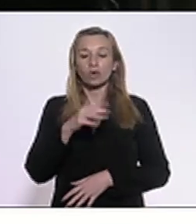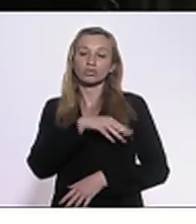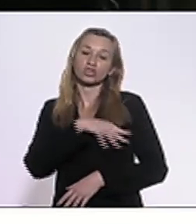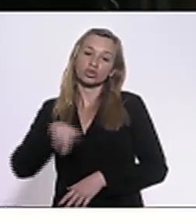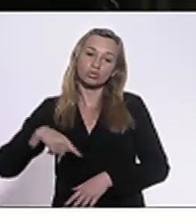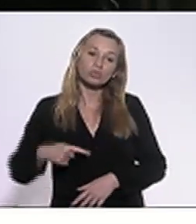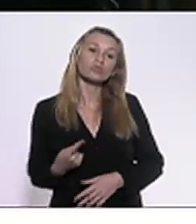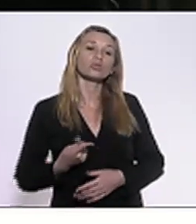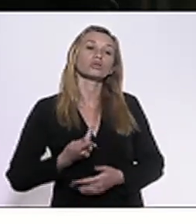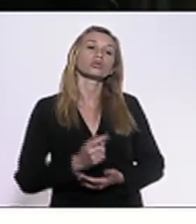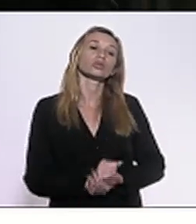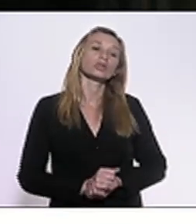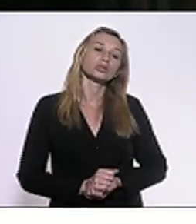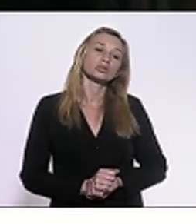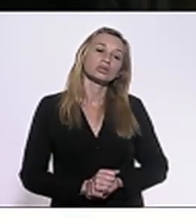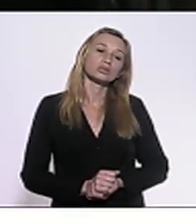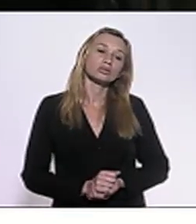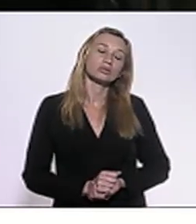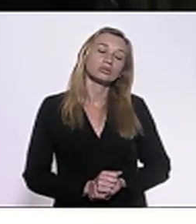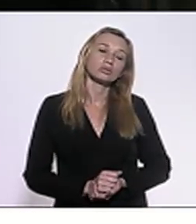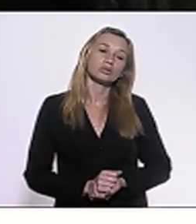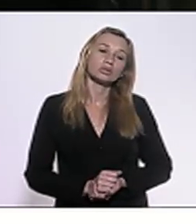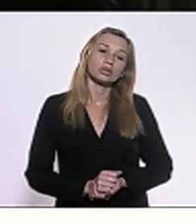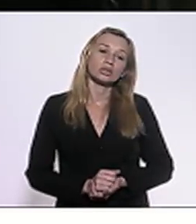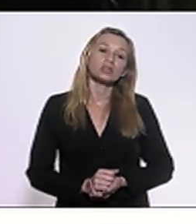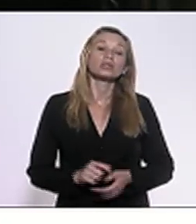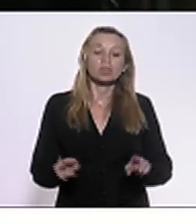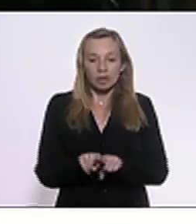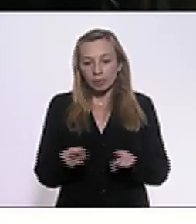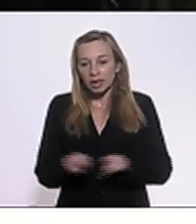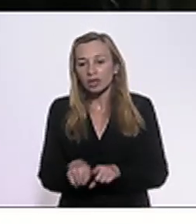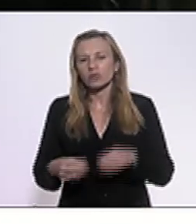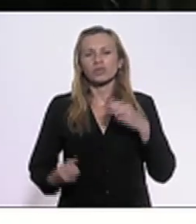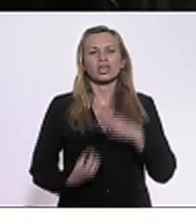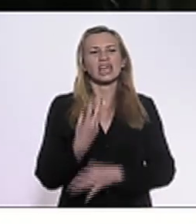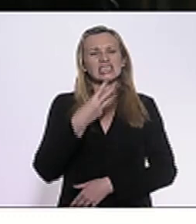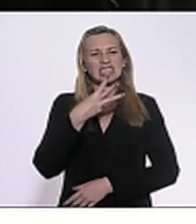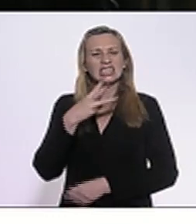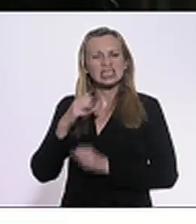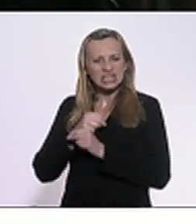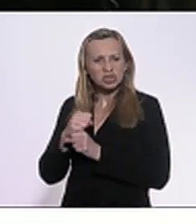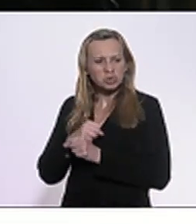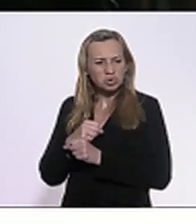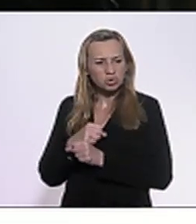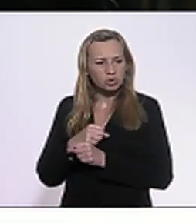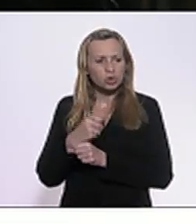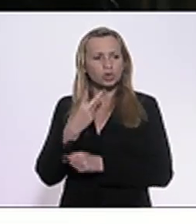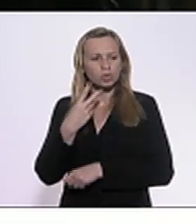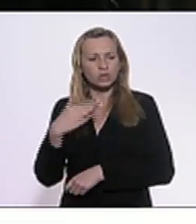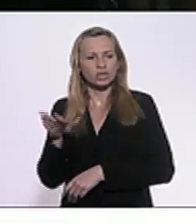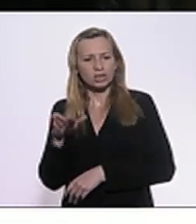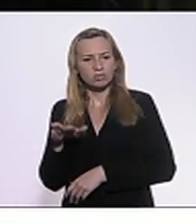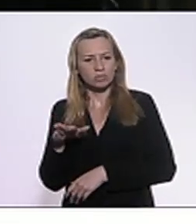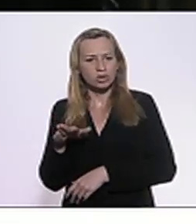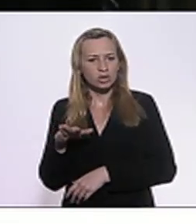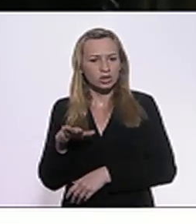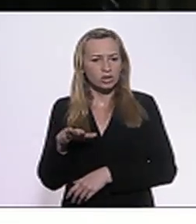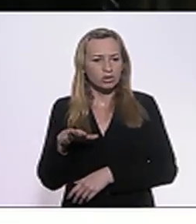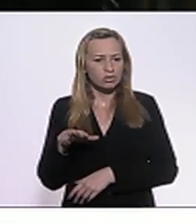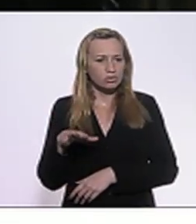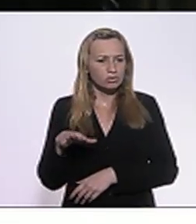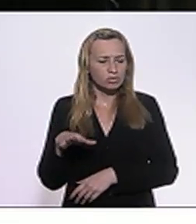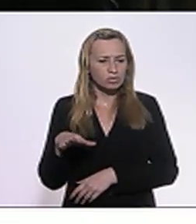GAESF, também, quando foi criado, que tem o quê? 3 anos? 2 anos e meio. Deu outra